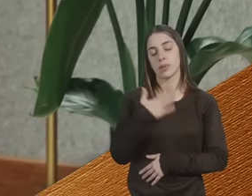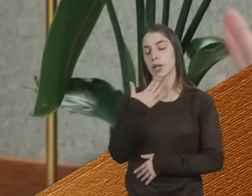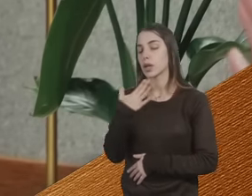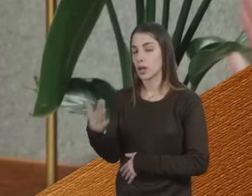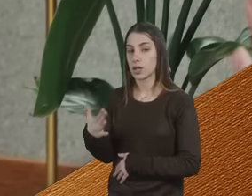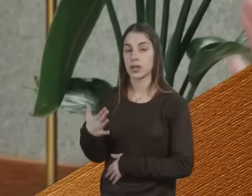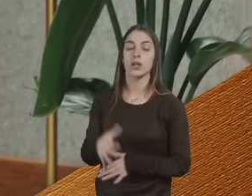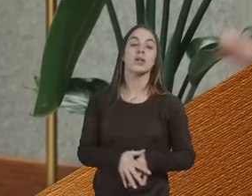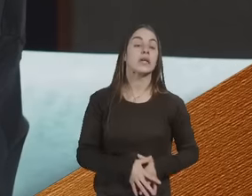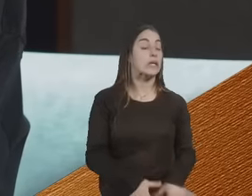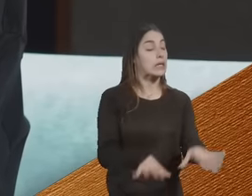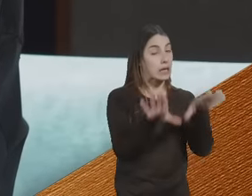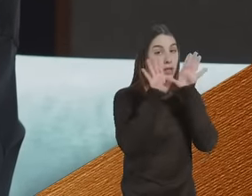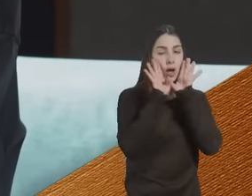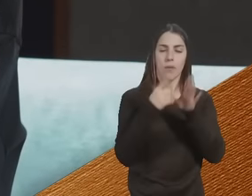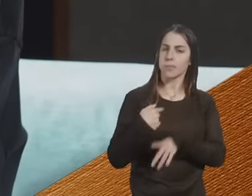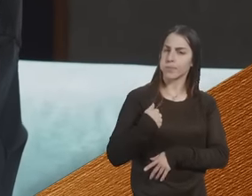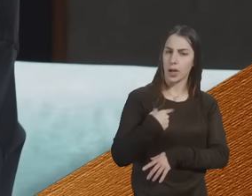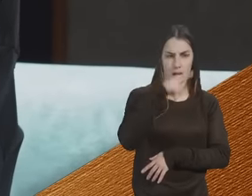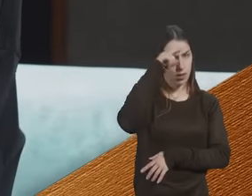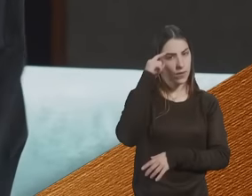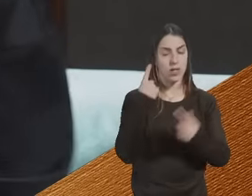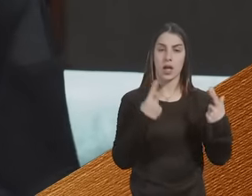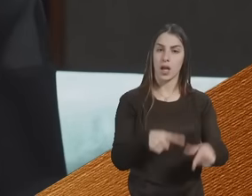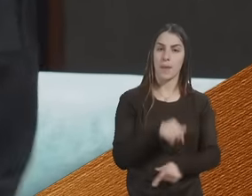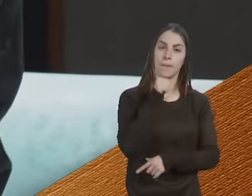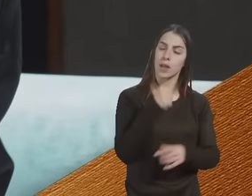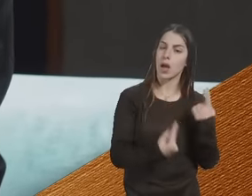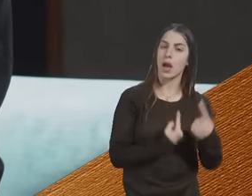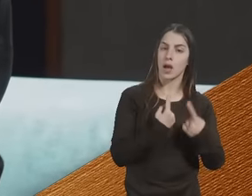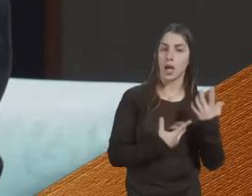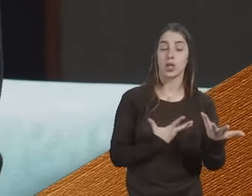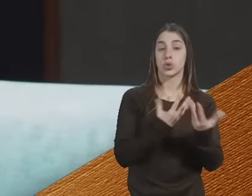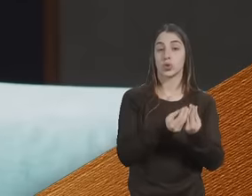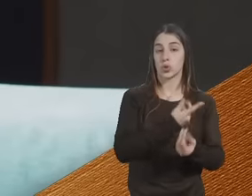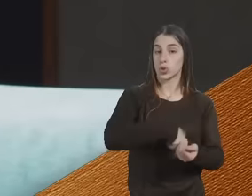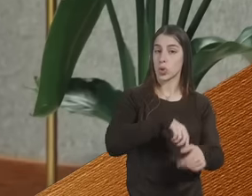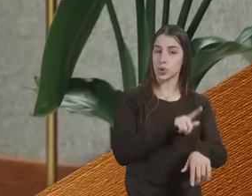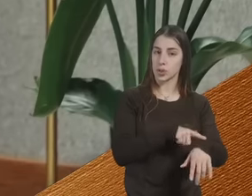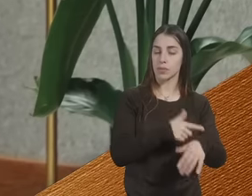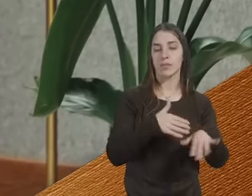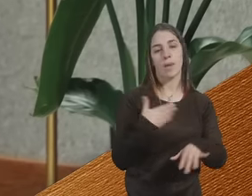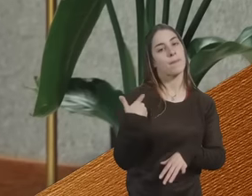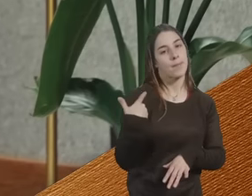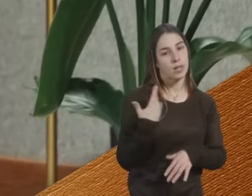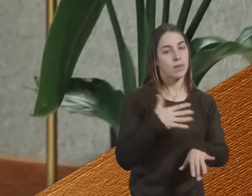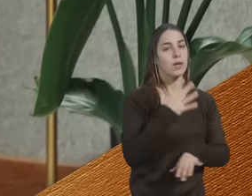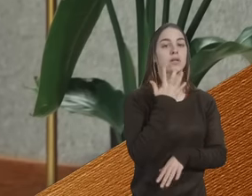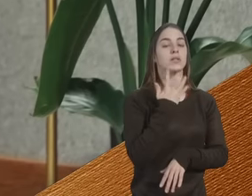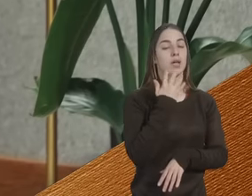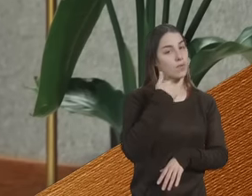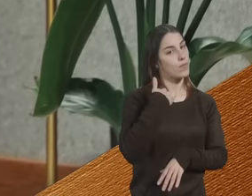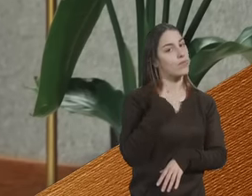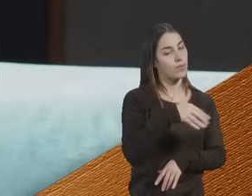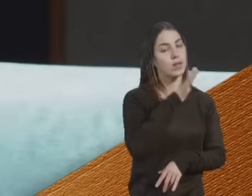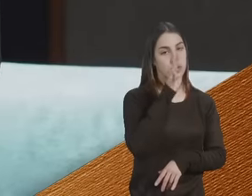E atenção, eu sei que é extremamente difícil perder alguém com quem já tivemos tanto tempo, mas eu tenho muita pena, mas receio que vou ter que dizer